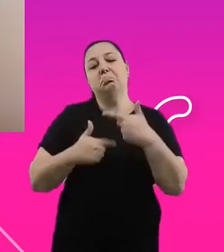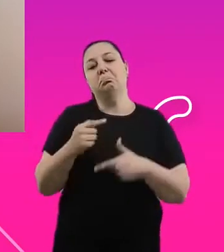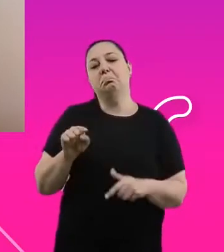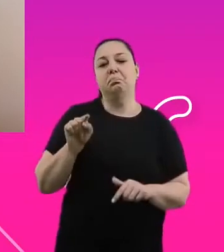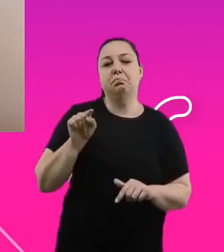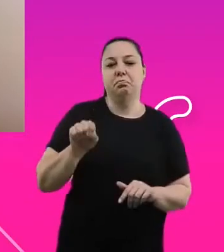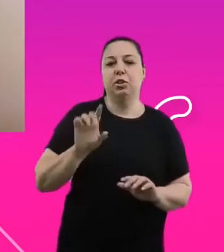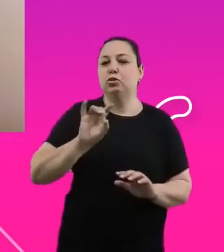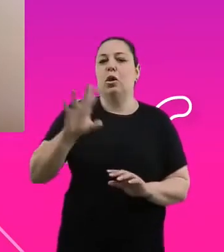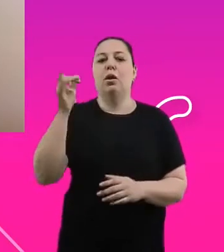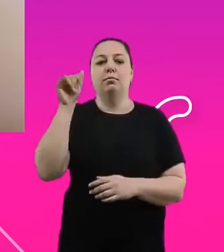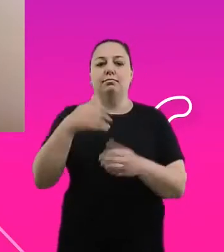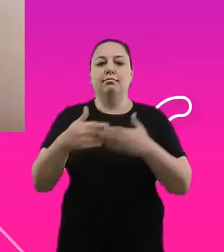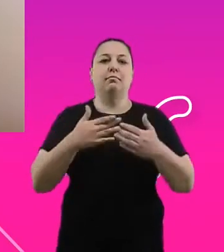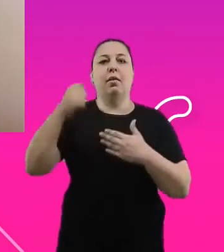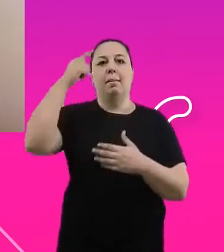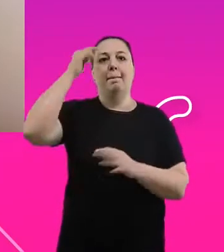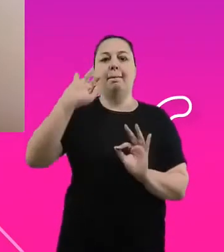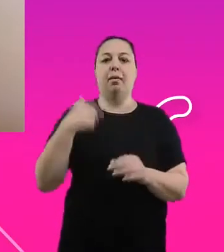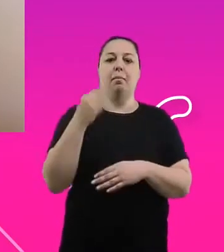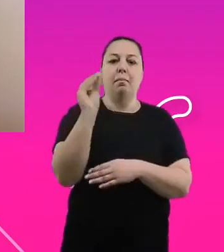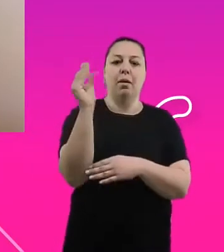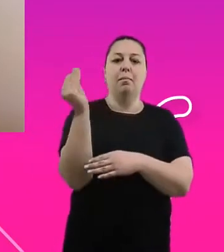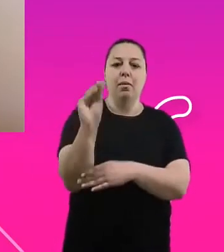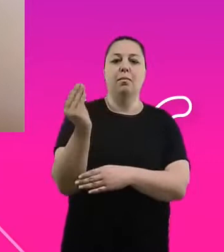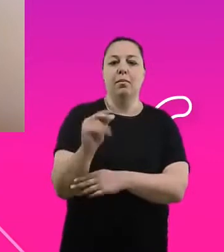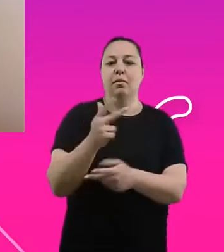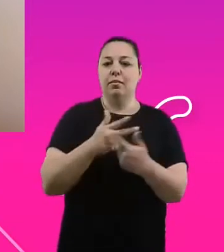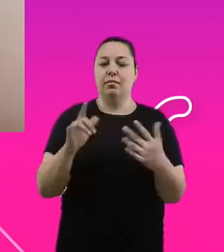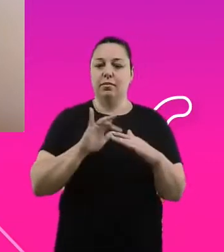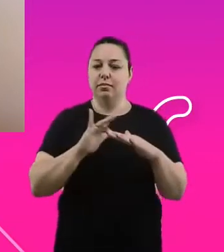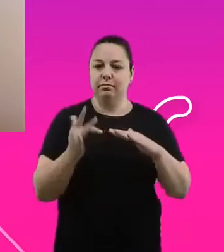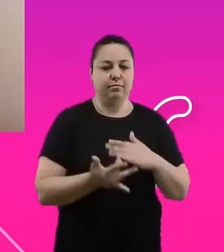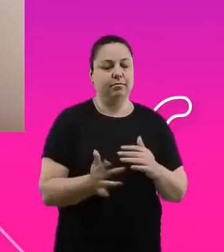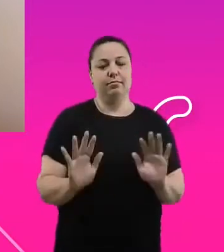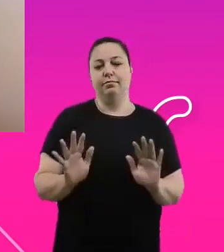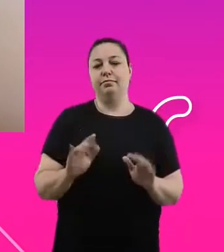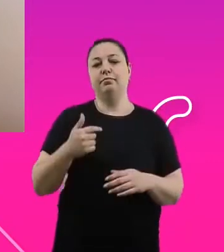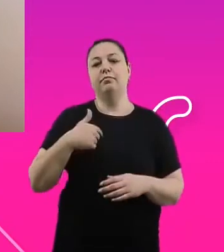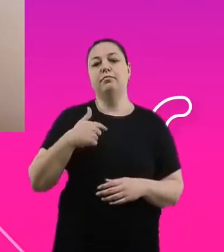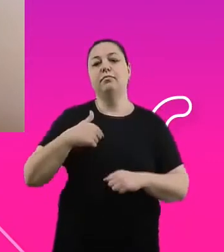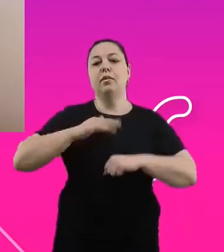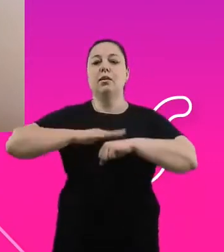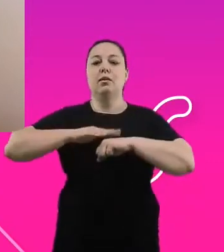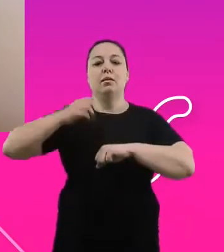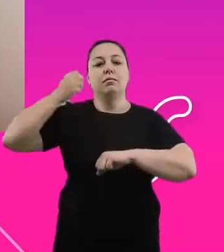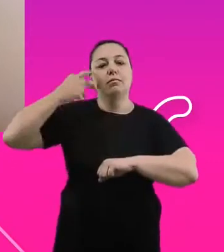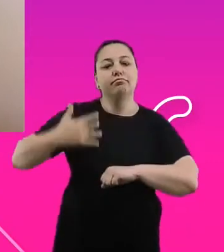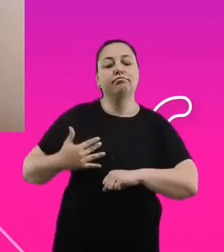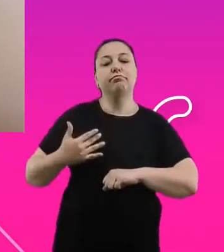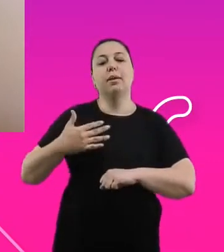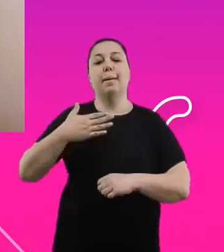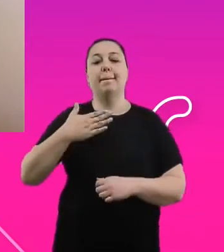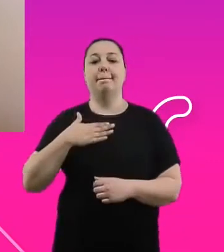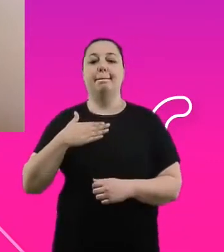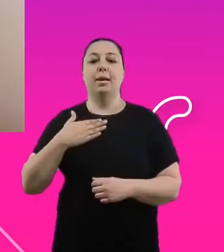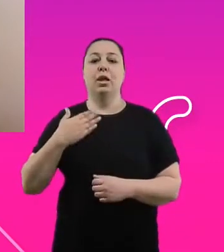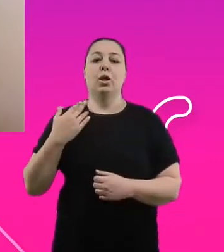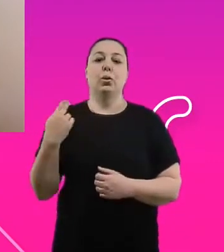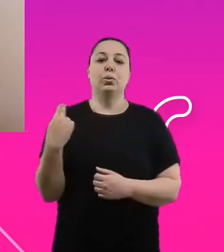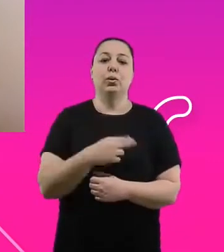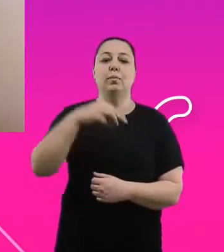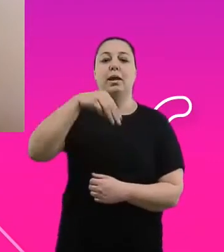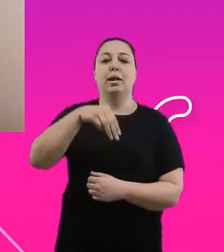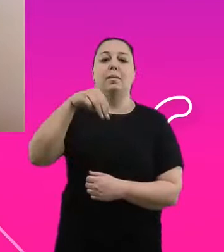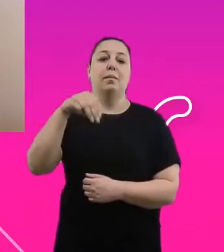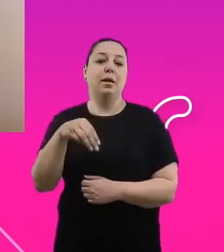postar tudo sem pensar. Então, só para me descrever um pouquinho, meu nome é MM, porque eu sou redondo e marrom igual chocolate,